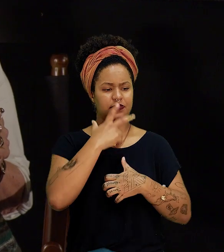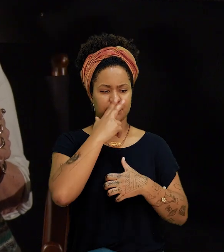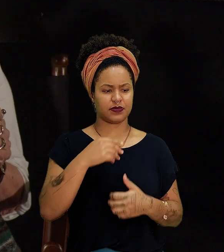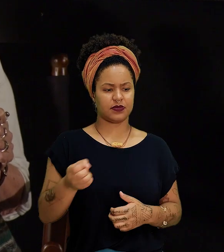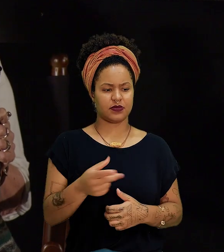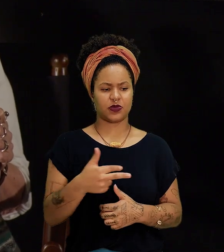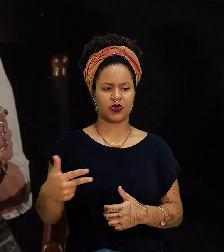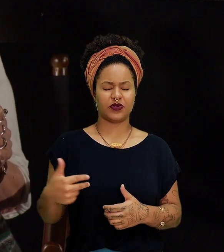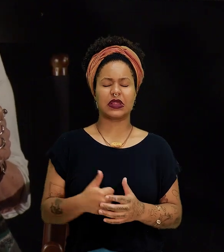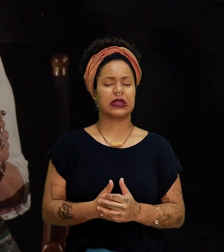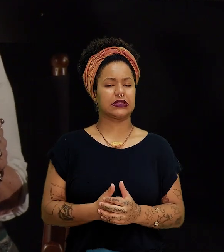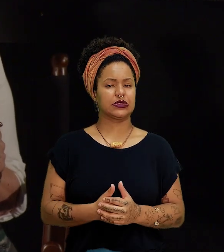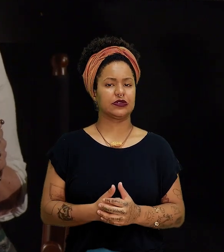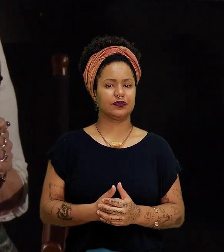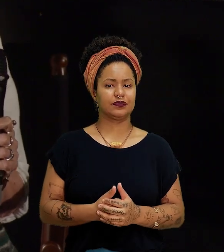mim foi uma novidade